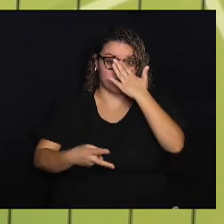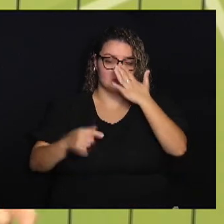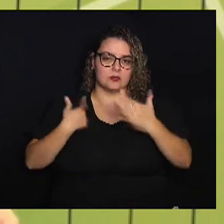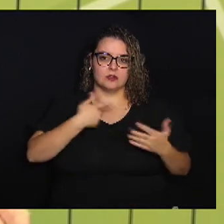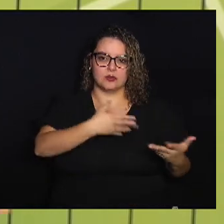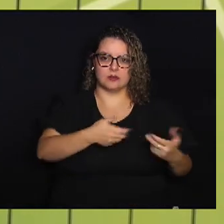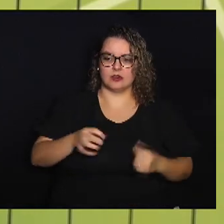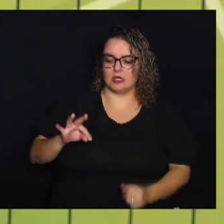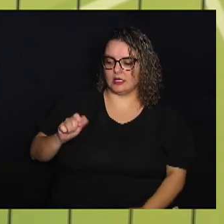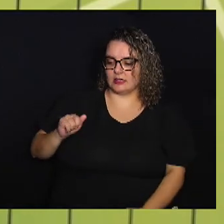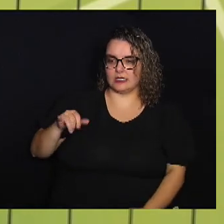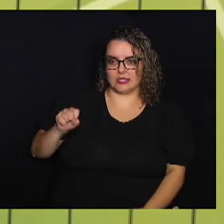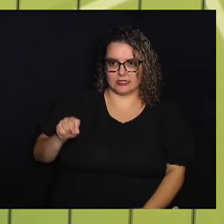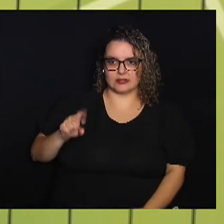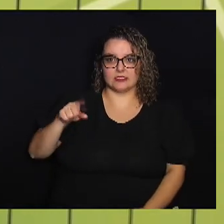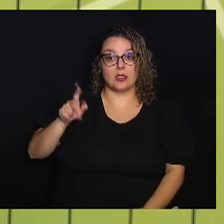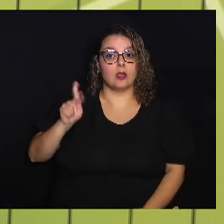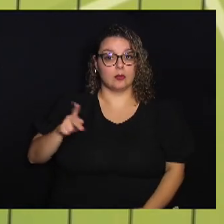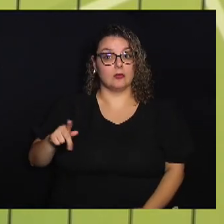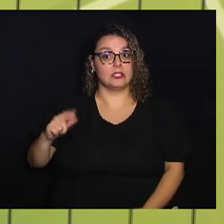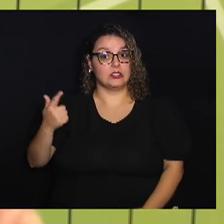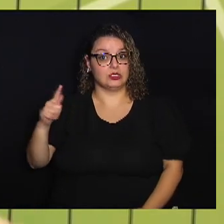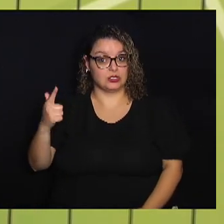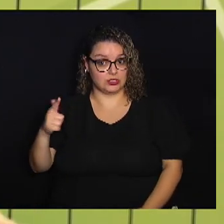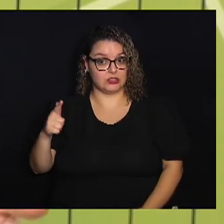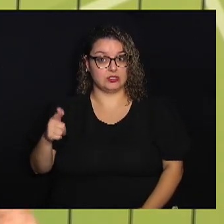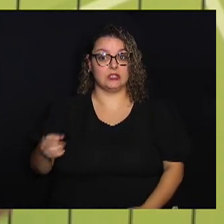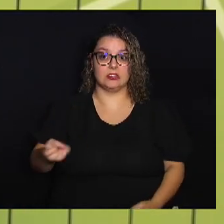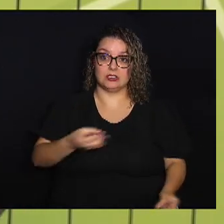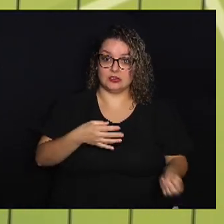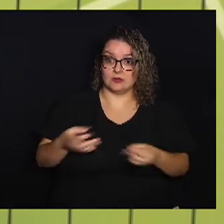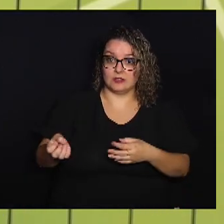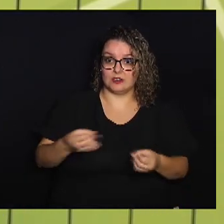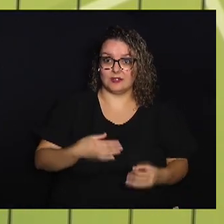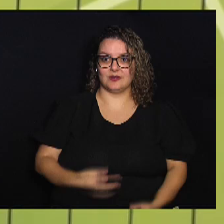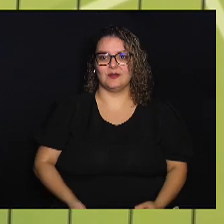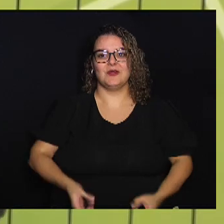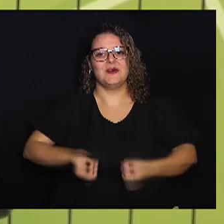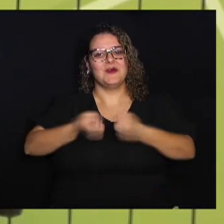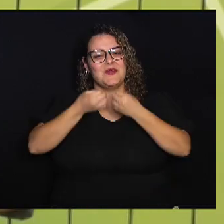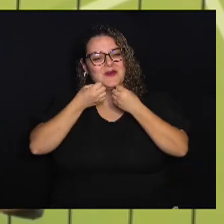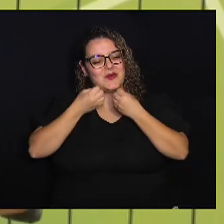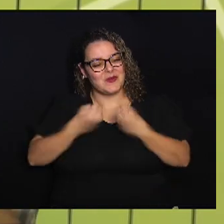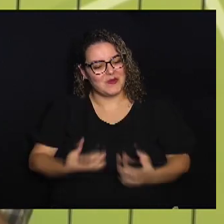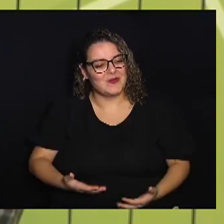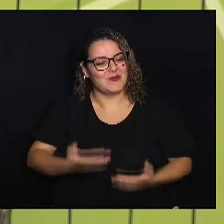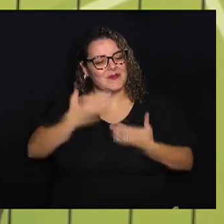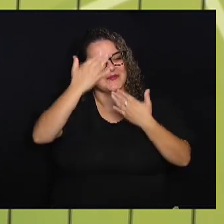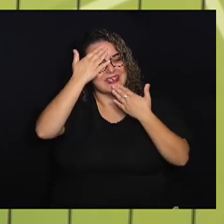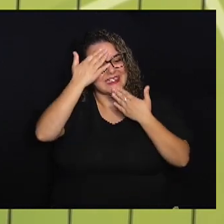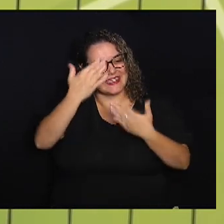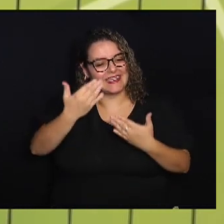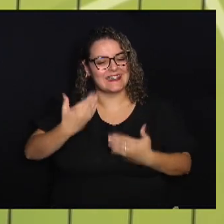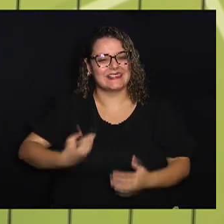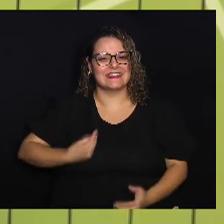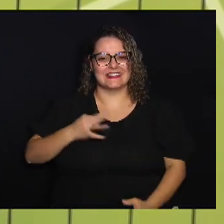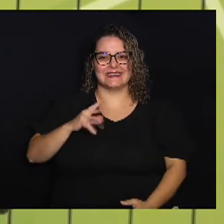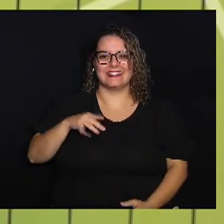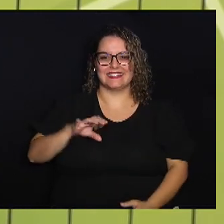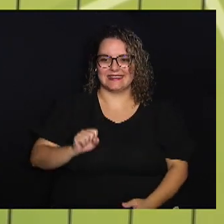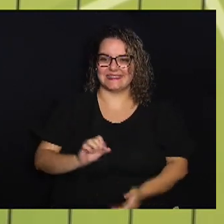convidou a Thaís Formaggio, que é professora de Geografia e Atualidades. Muito obrigada pela sua presença aqui com a gente,